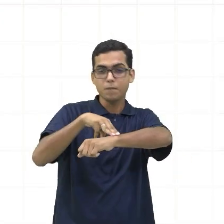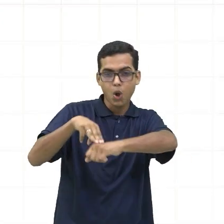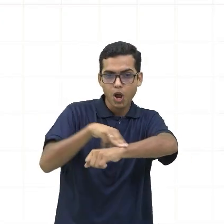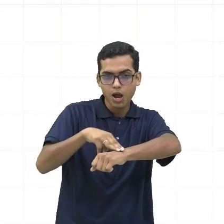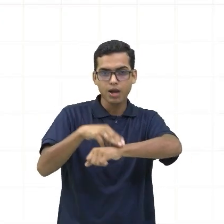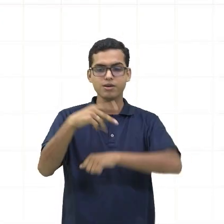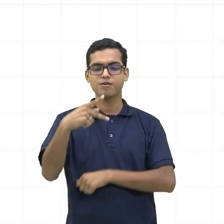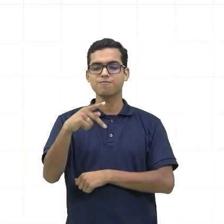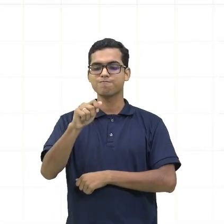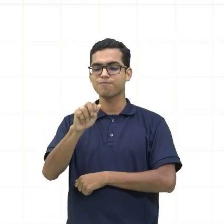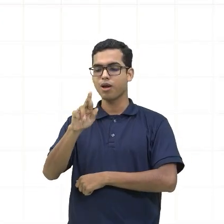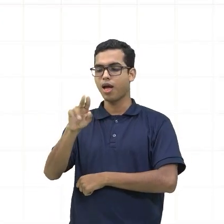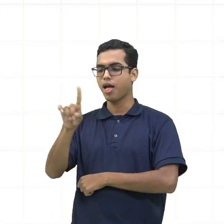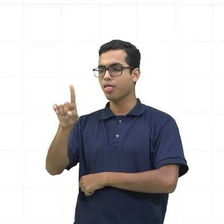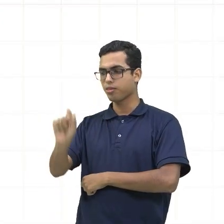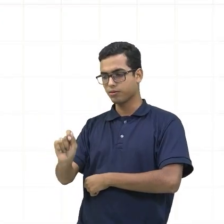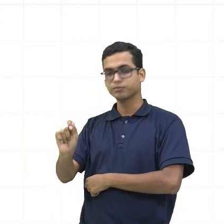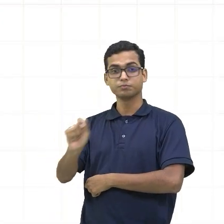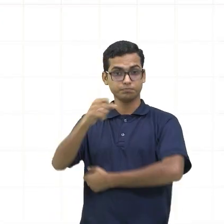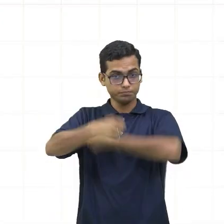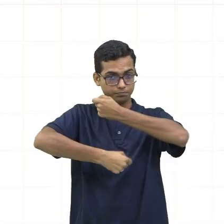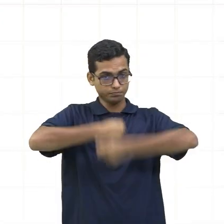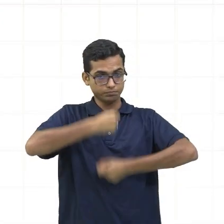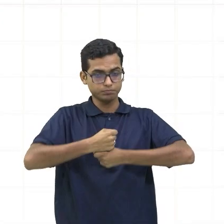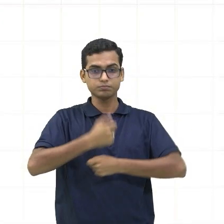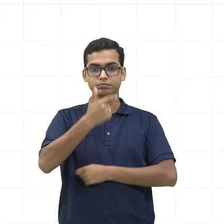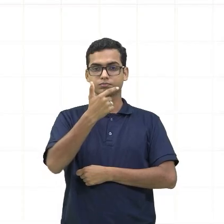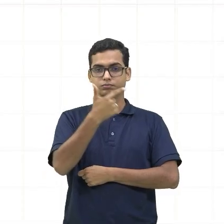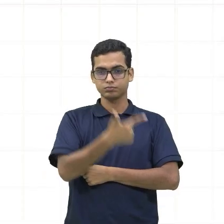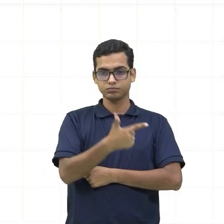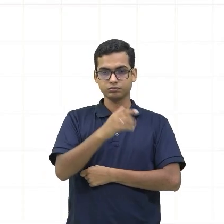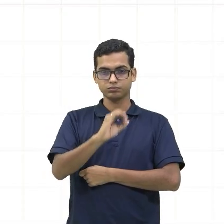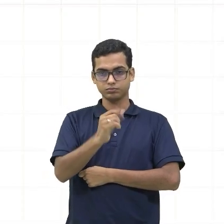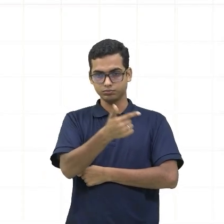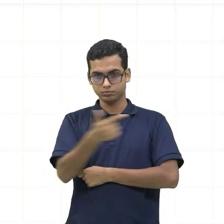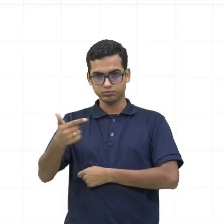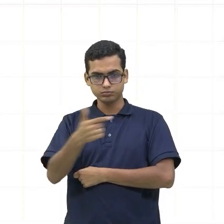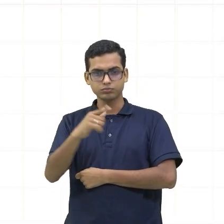2022, nós tínhamos